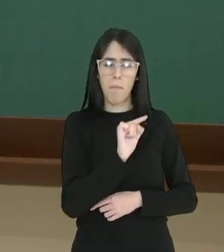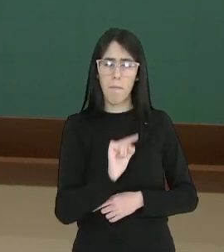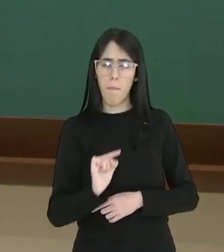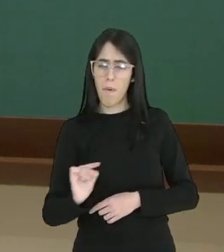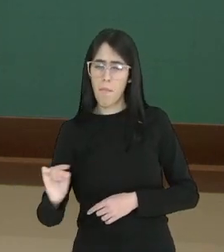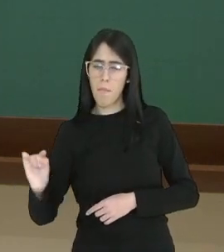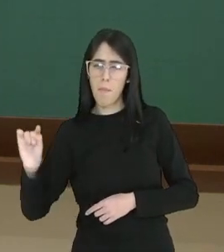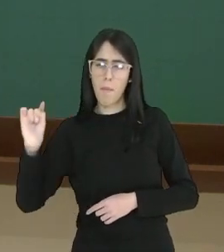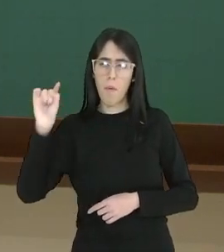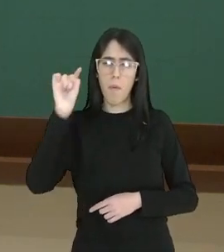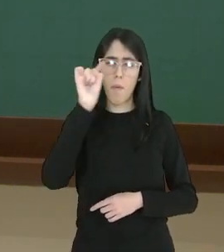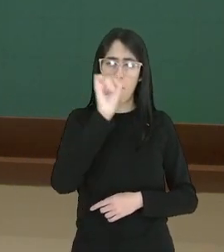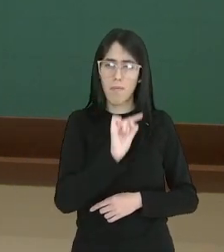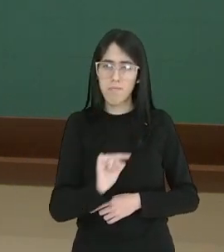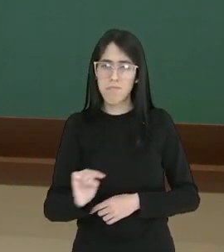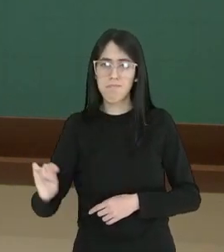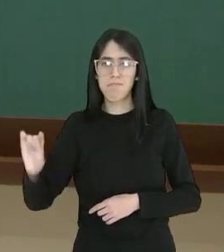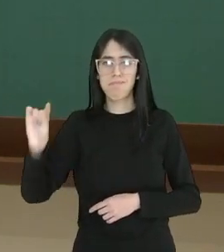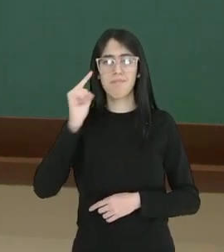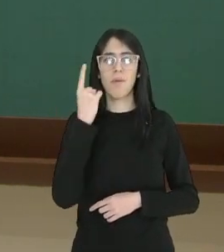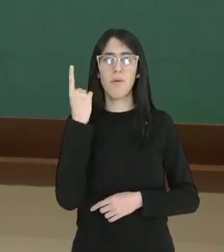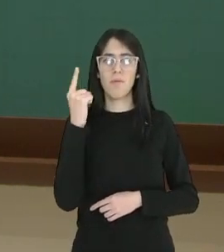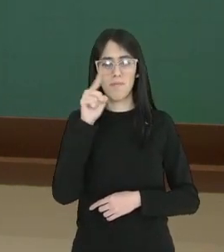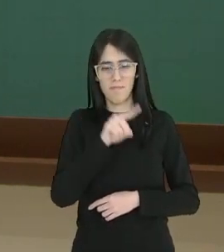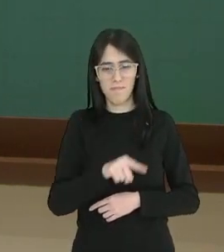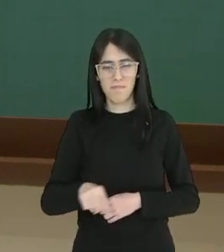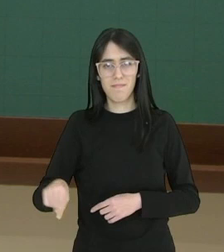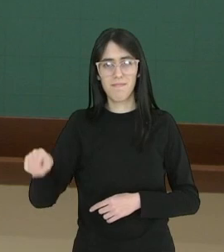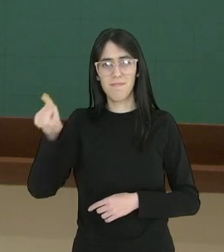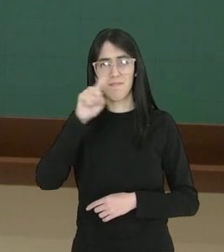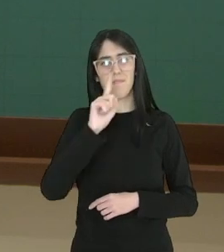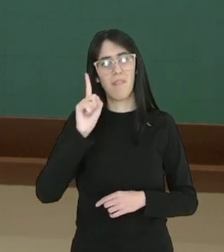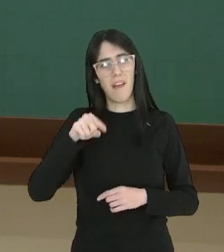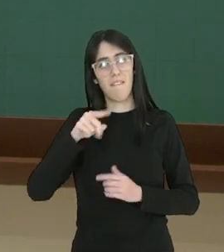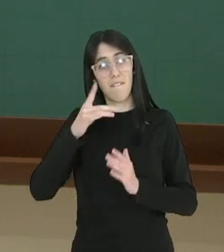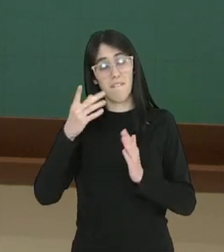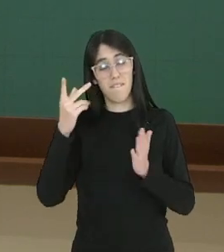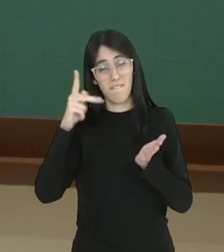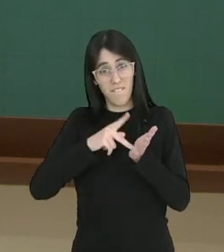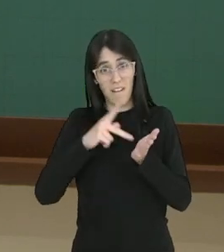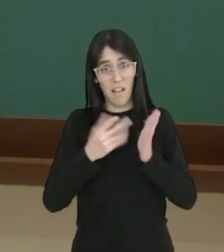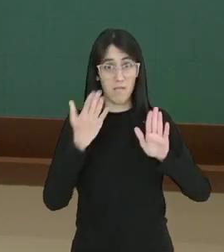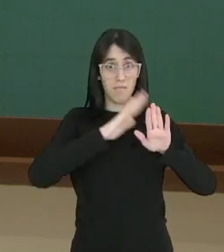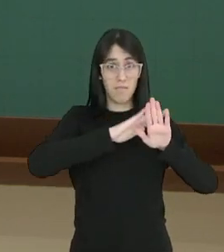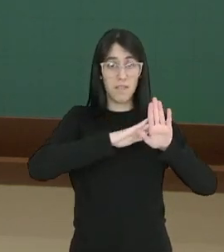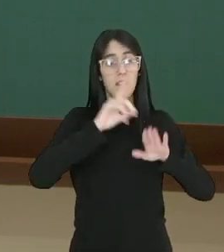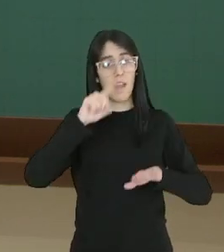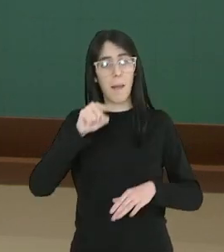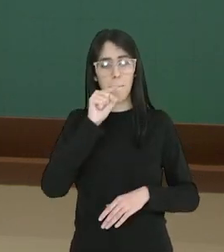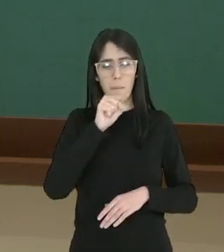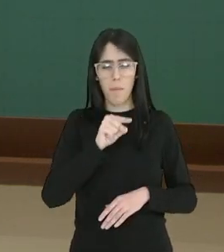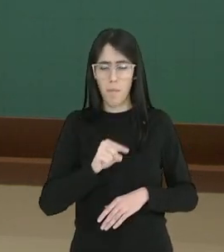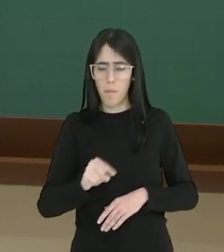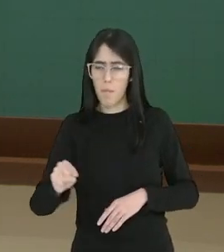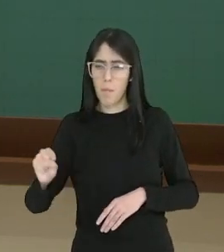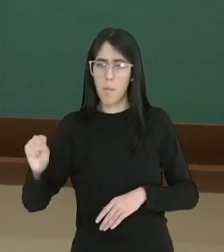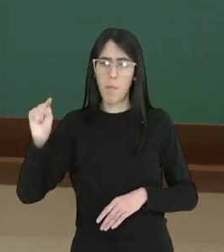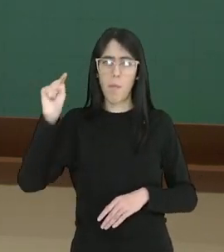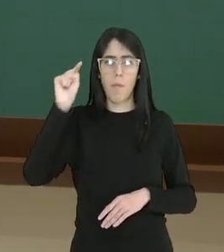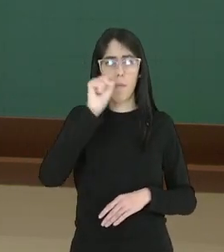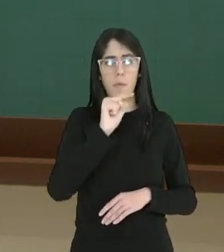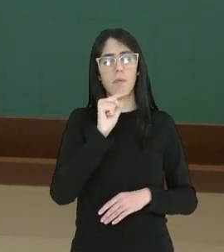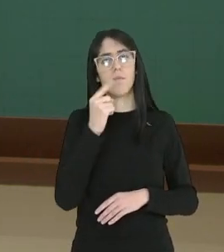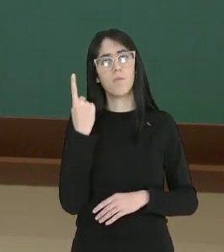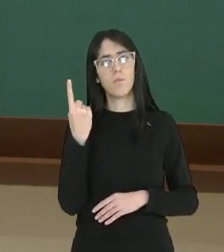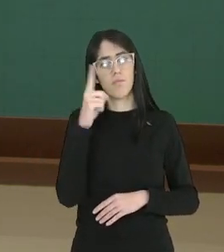eu formasse essa linha, que eu chego a formar com esses pontos essa linha, certo? Então essa linhazinha